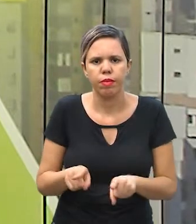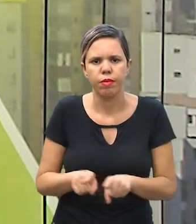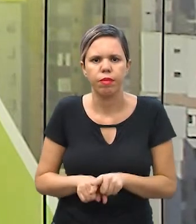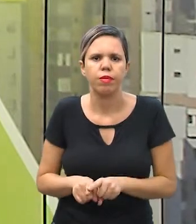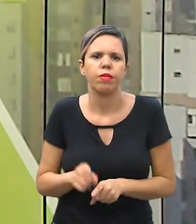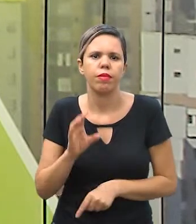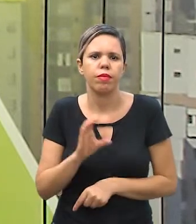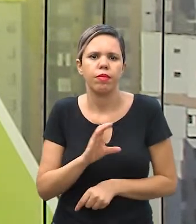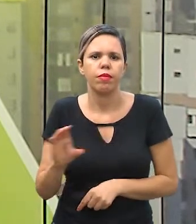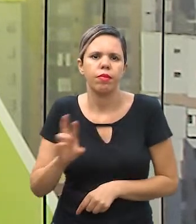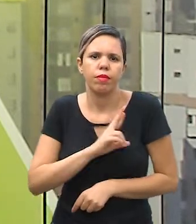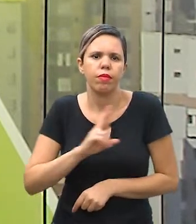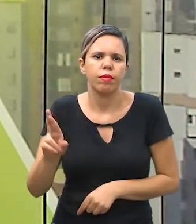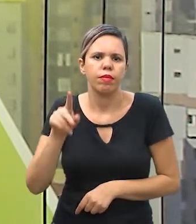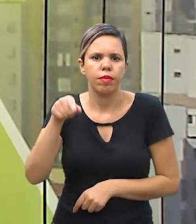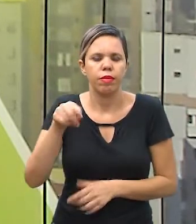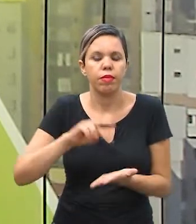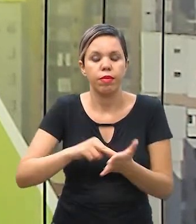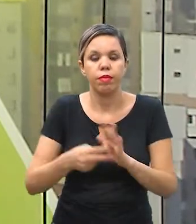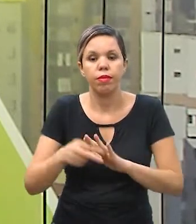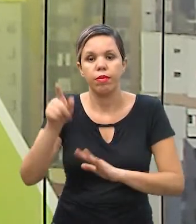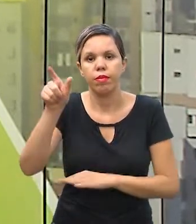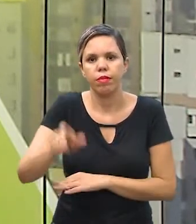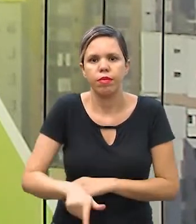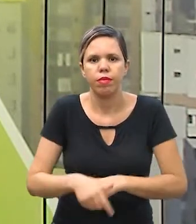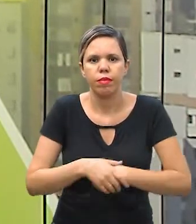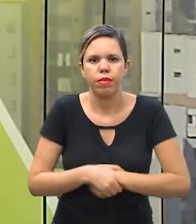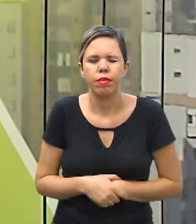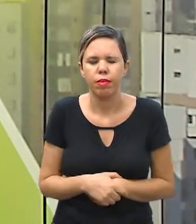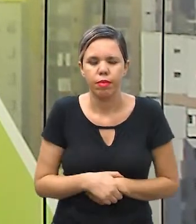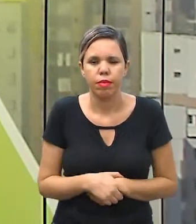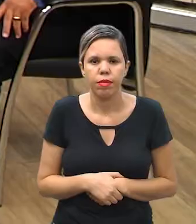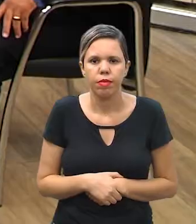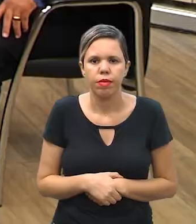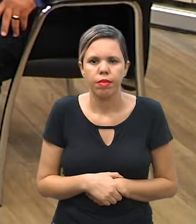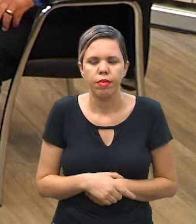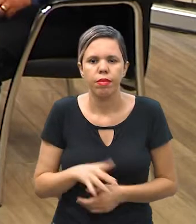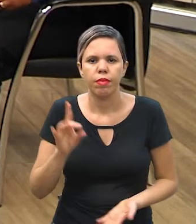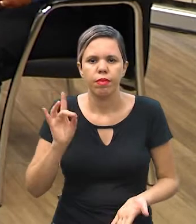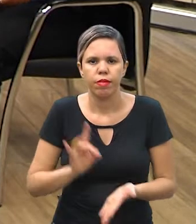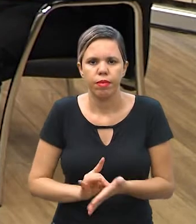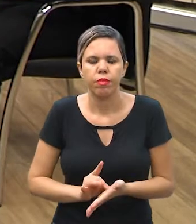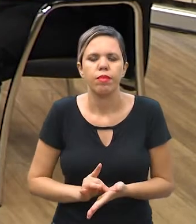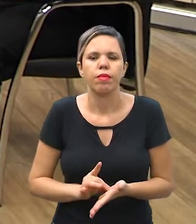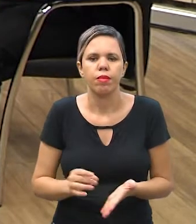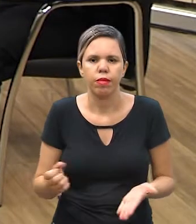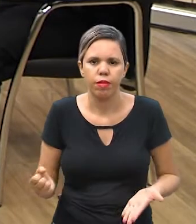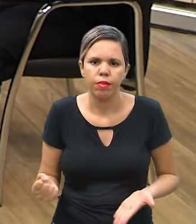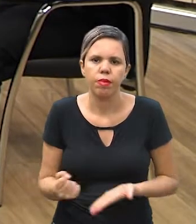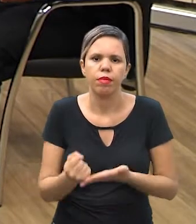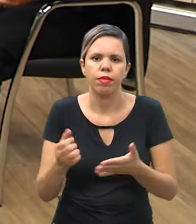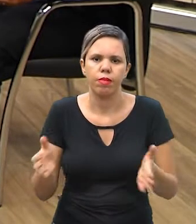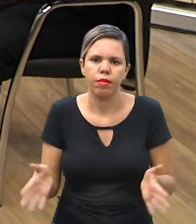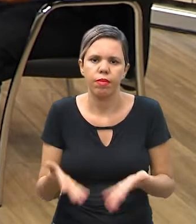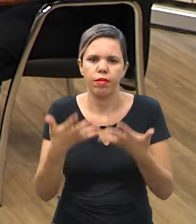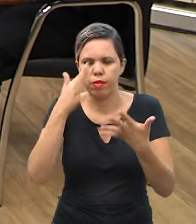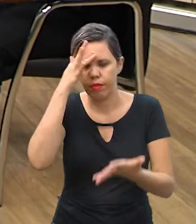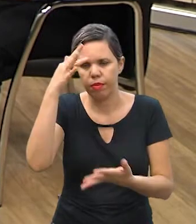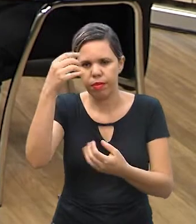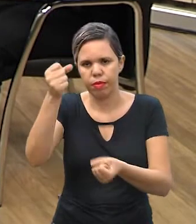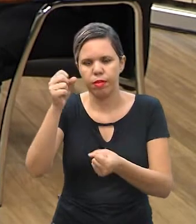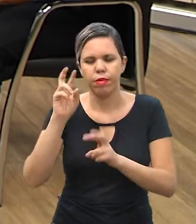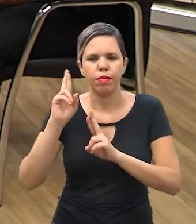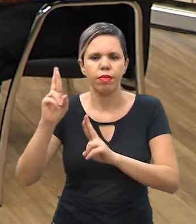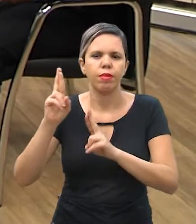pastoral operária. O que a religião representa para você? Representa, de fato, esse combustível, né? A fé,